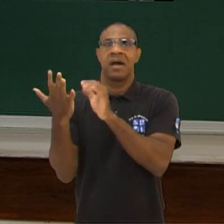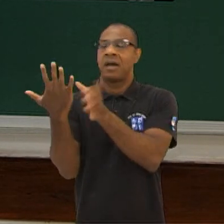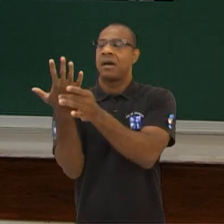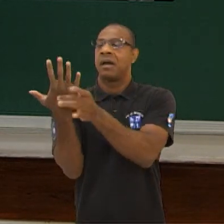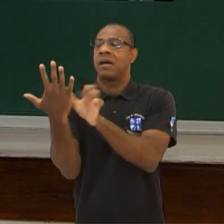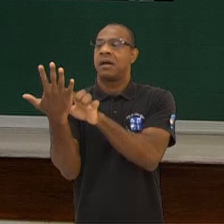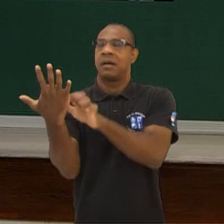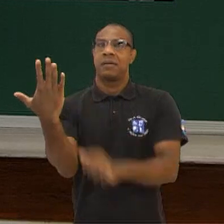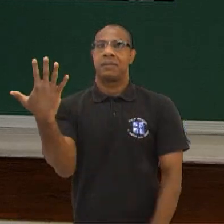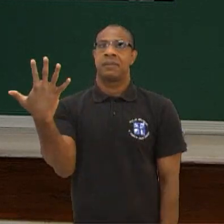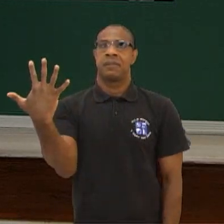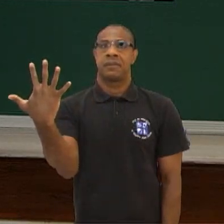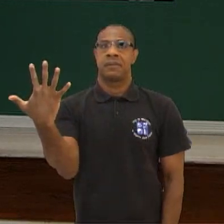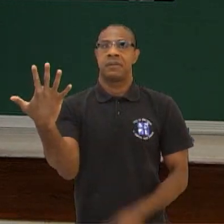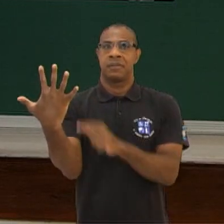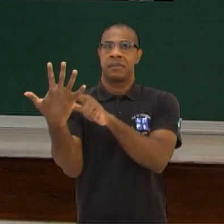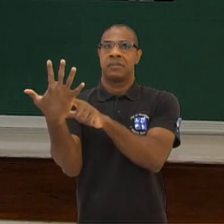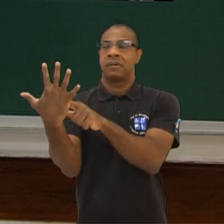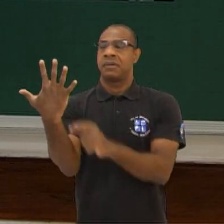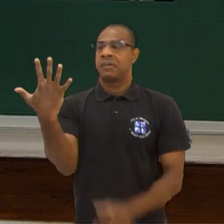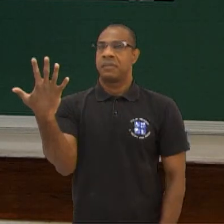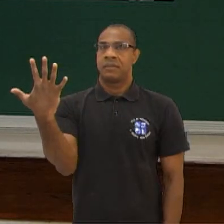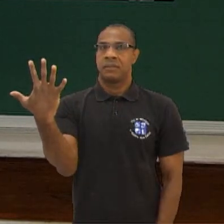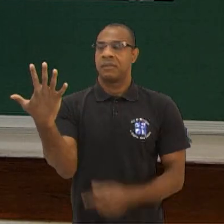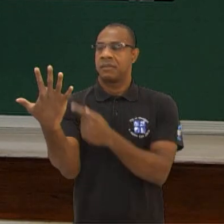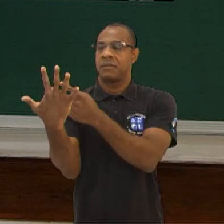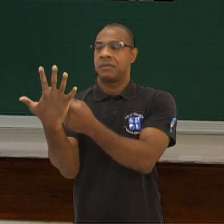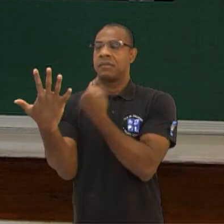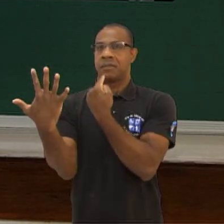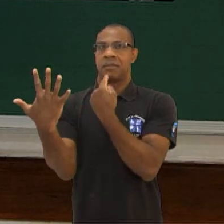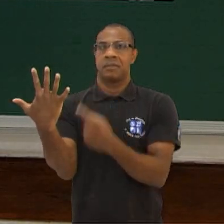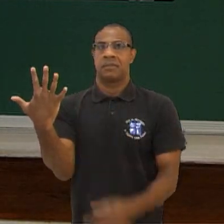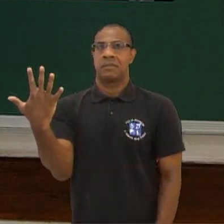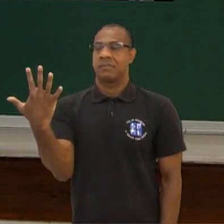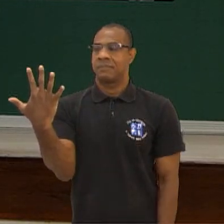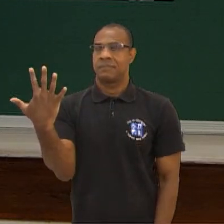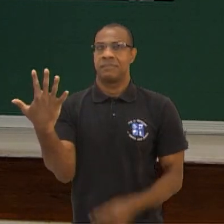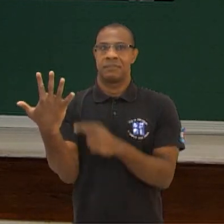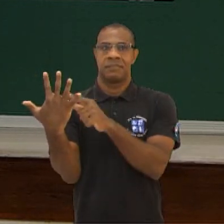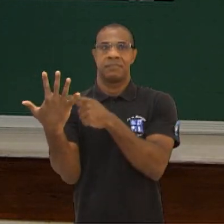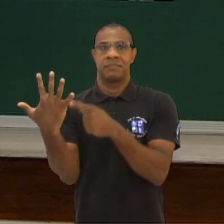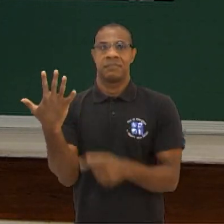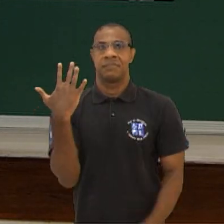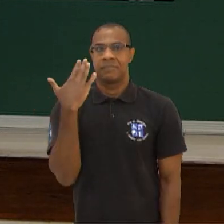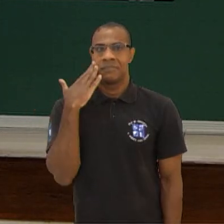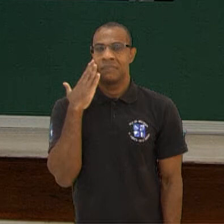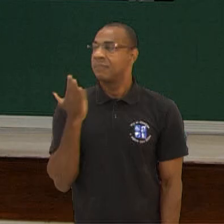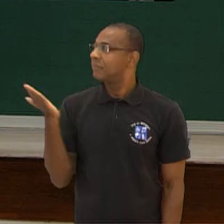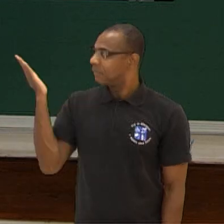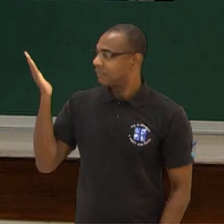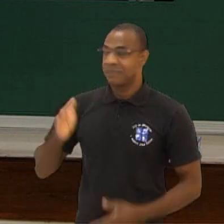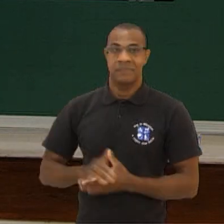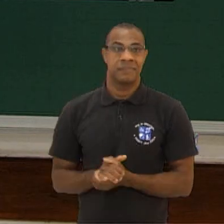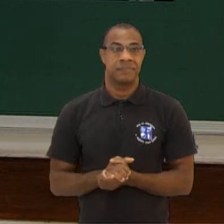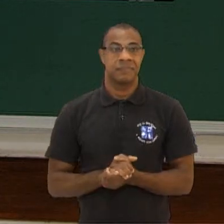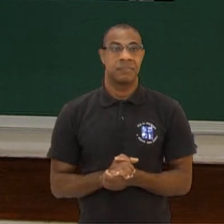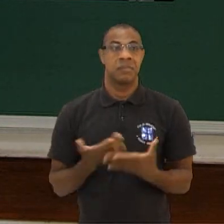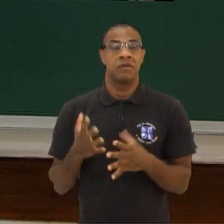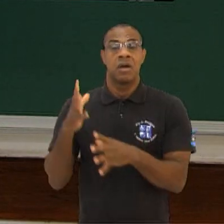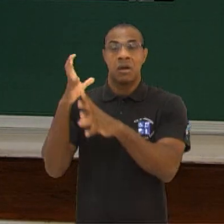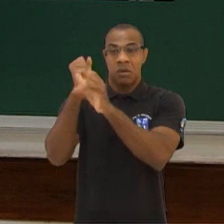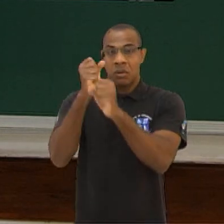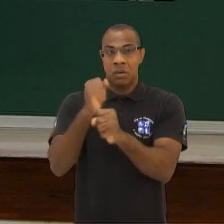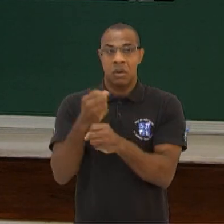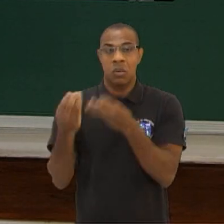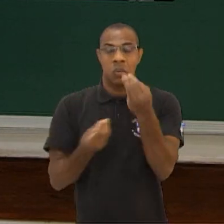ok? Força magnética vai ser para baixo, ok? Direção vertical para baixo. Mas vamos calcular então